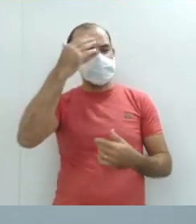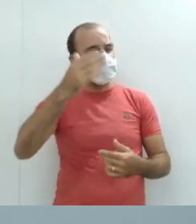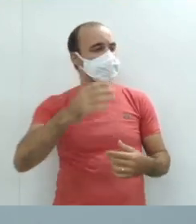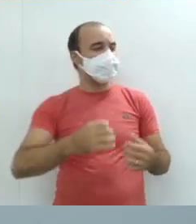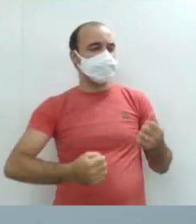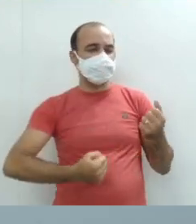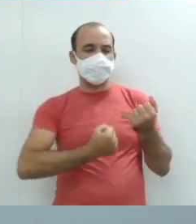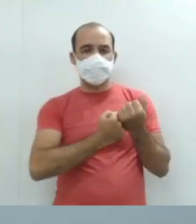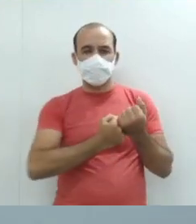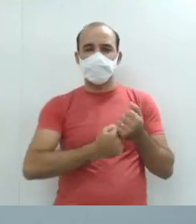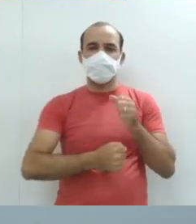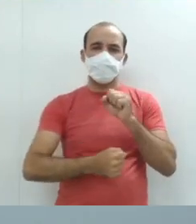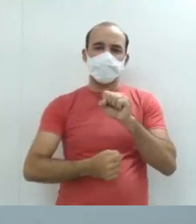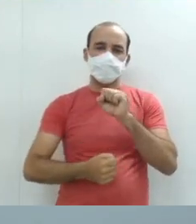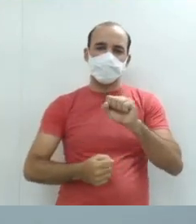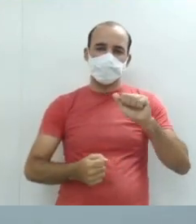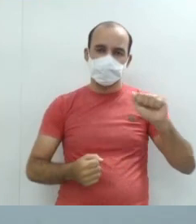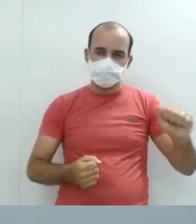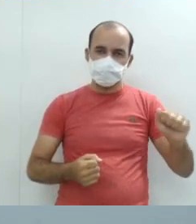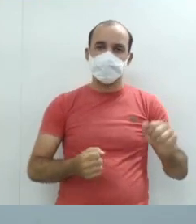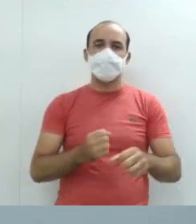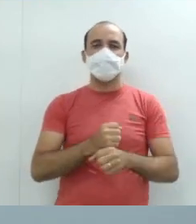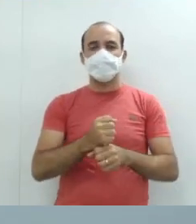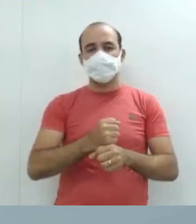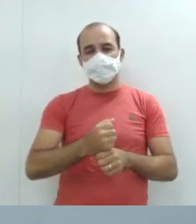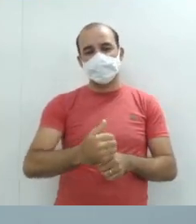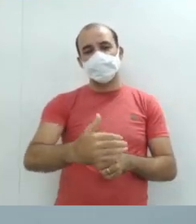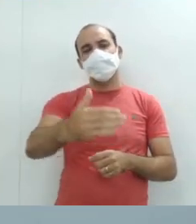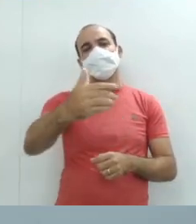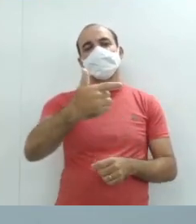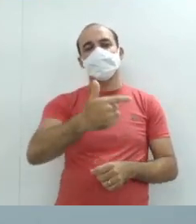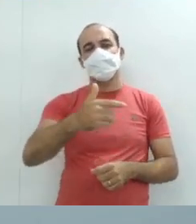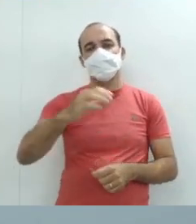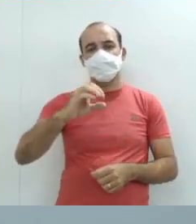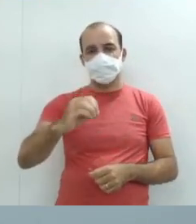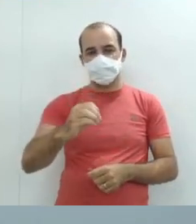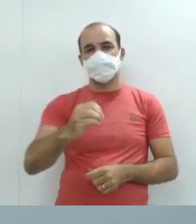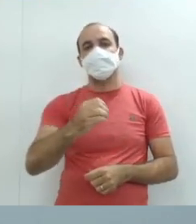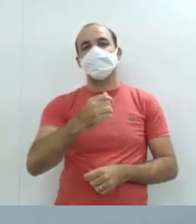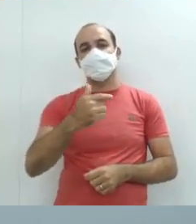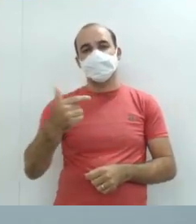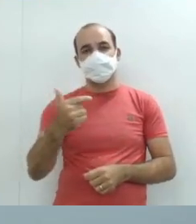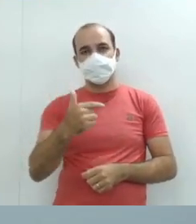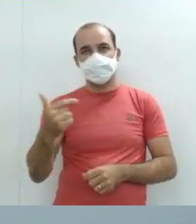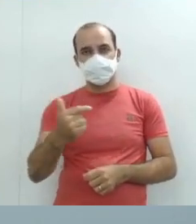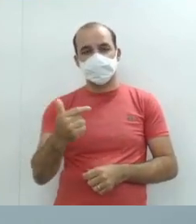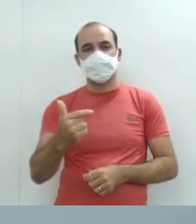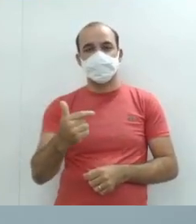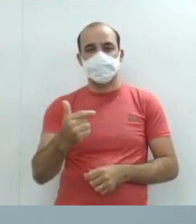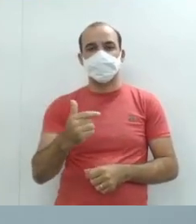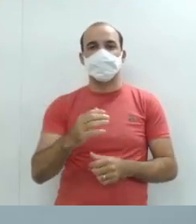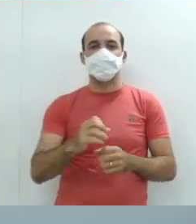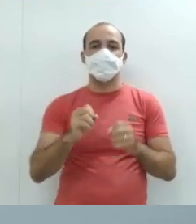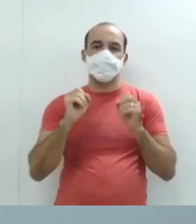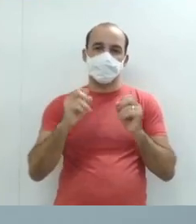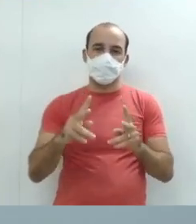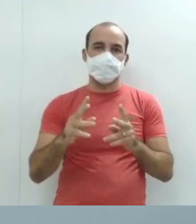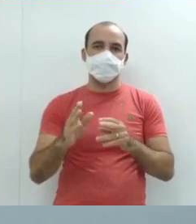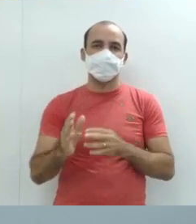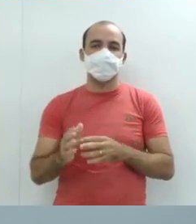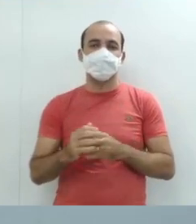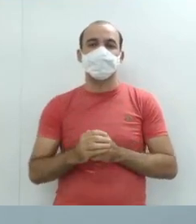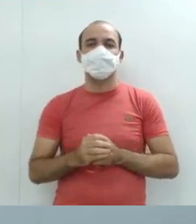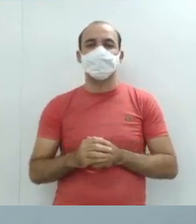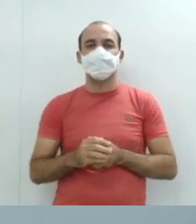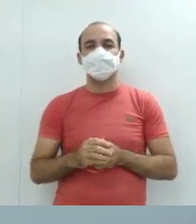SSA 2022, o processo de ingresso para a Universidade de Pernambuco, tá bom? Muito bem, conto